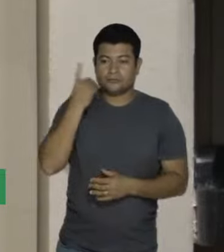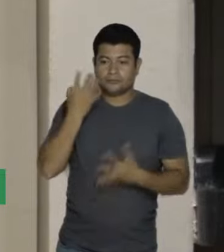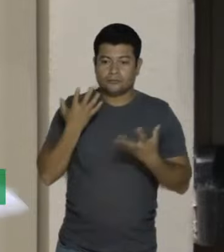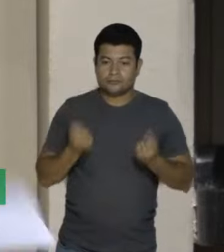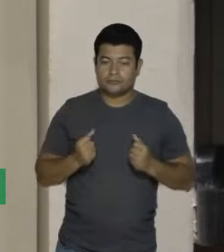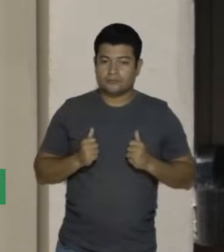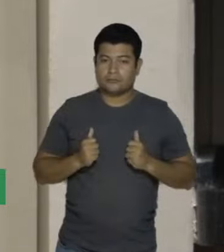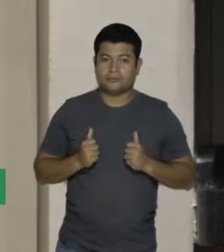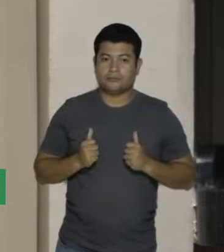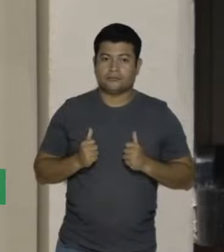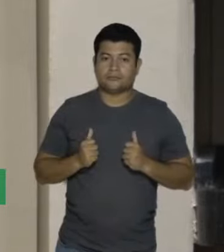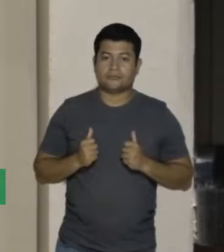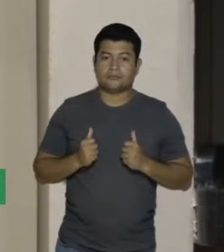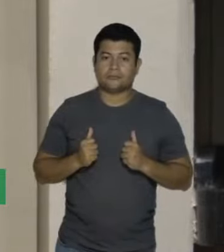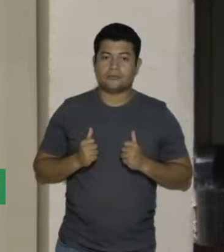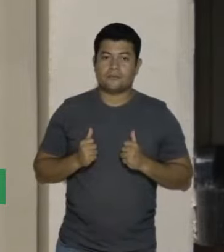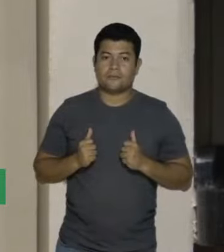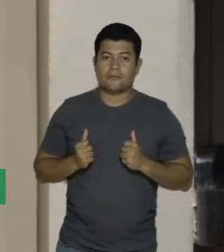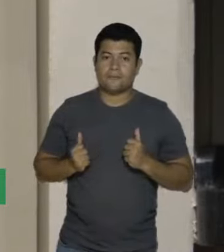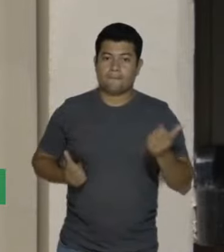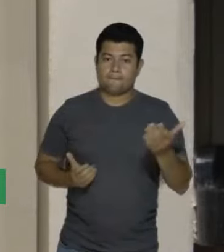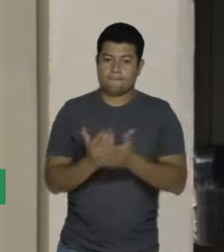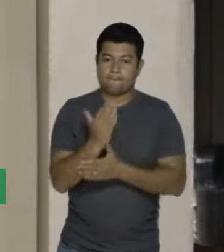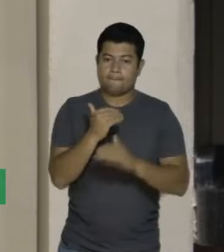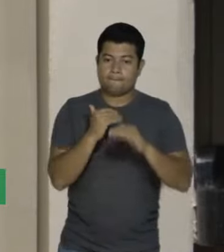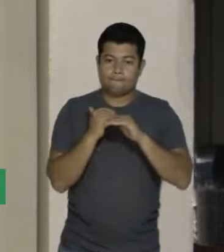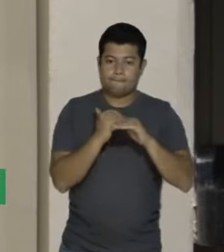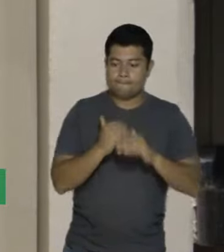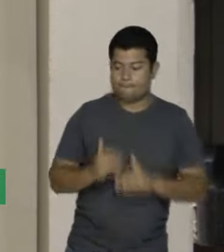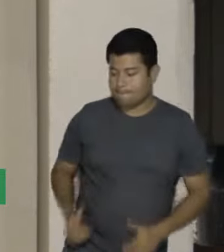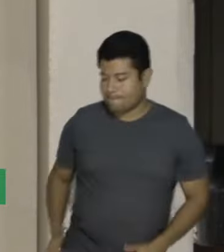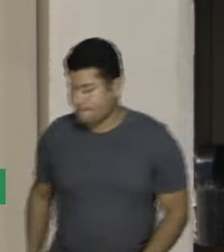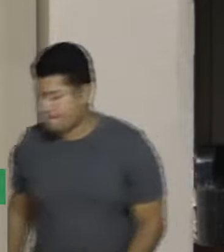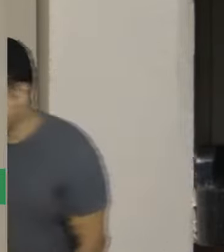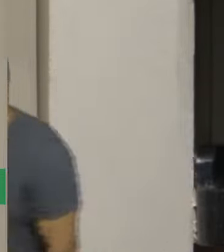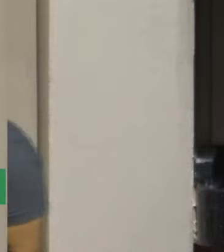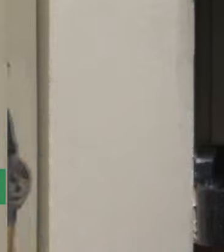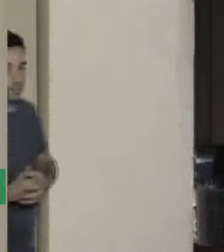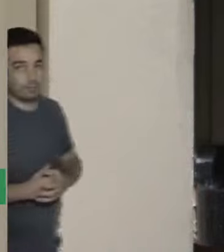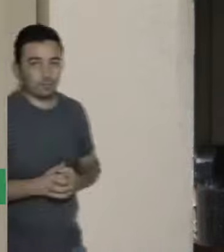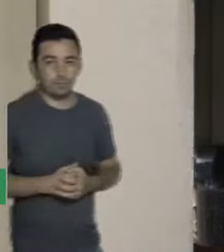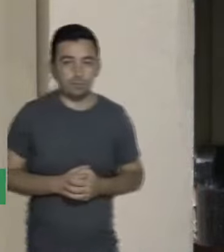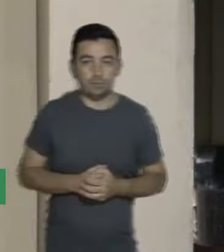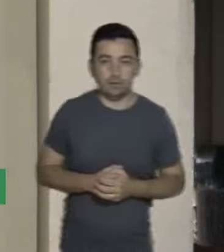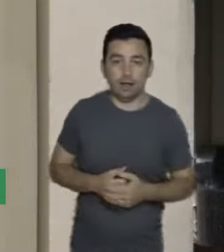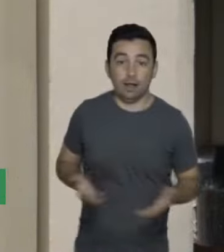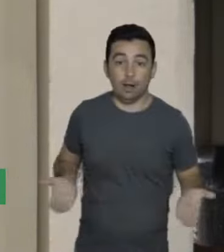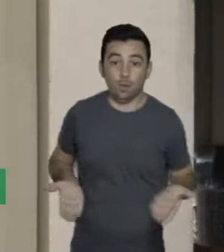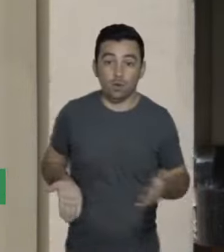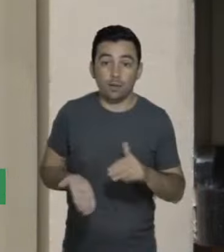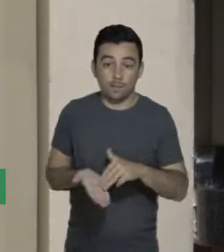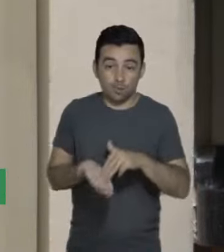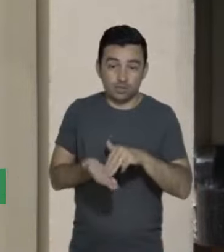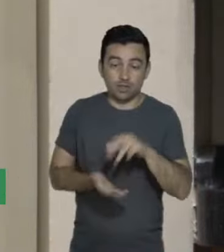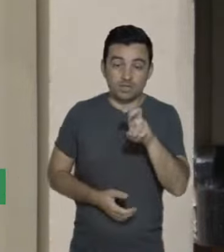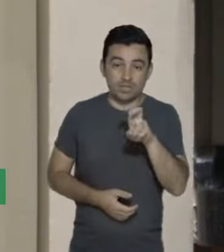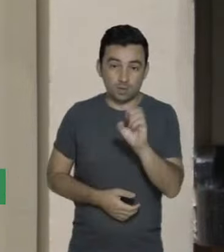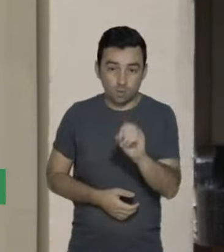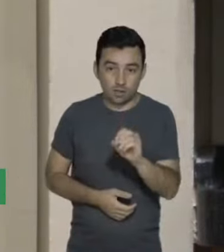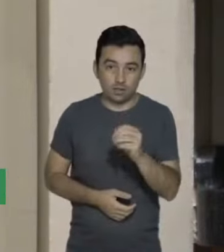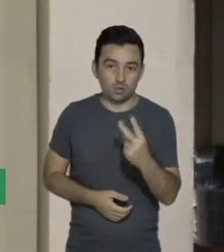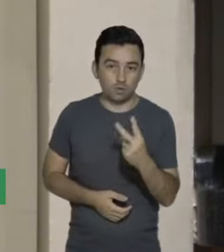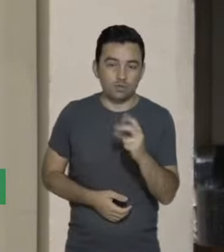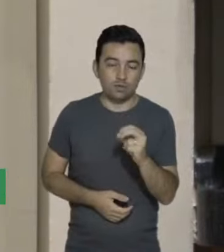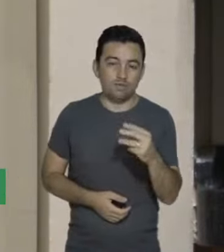deputados que aprovam permanentes como se encontra aprovado por unanimidade Moção 50 2023 autoria Deputado